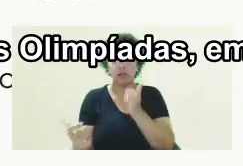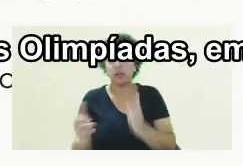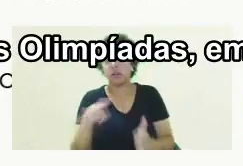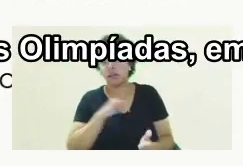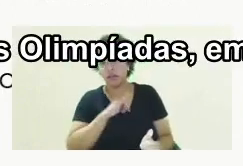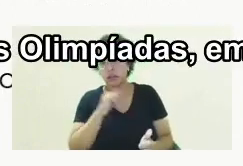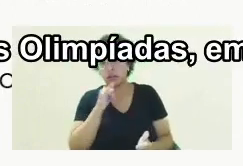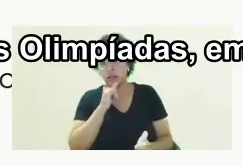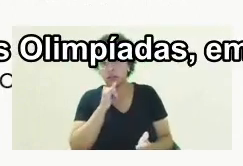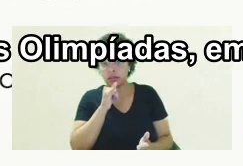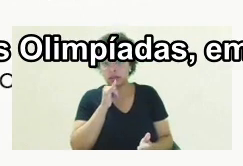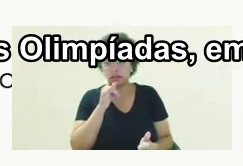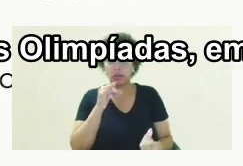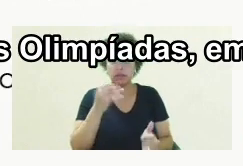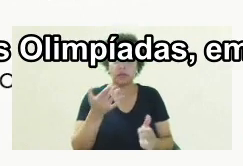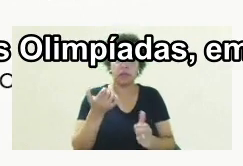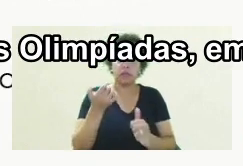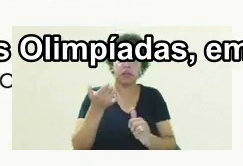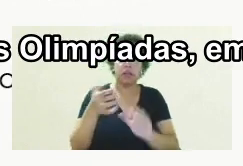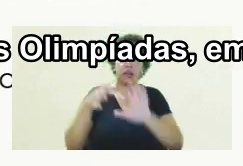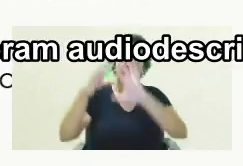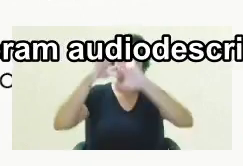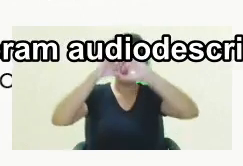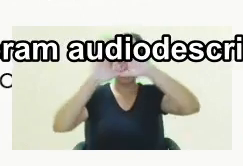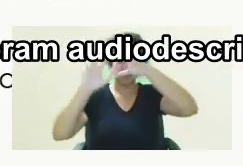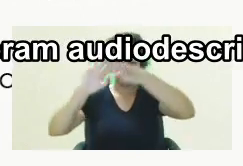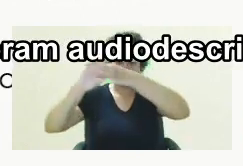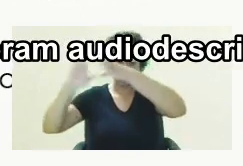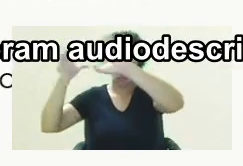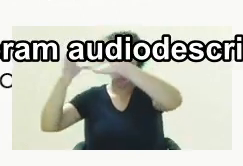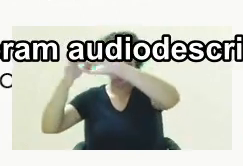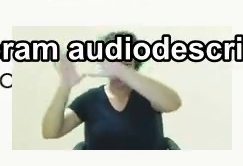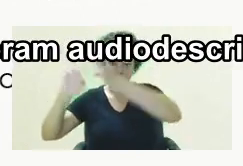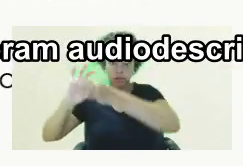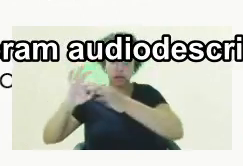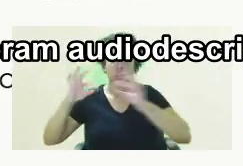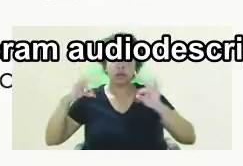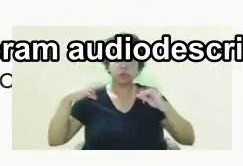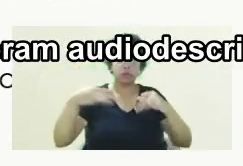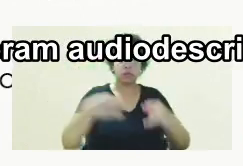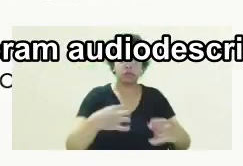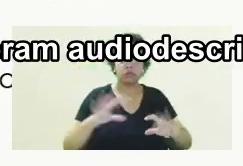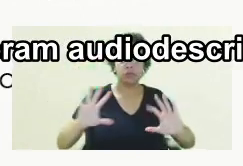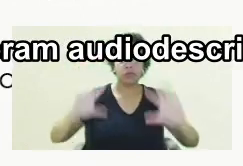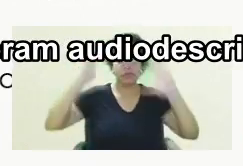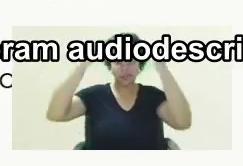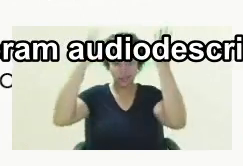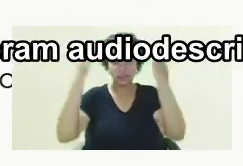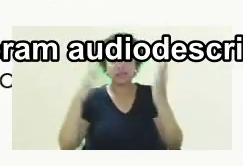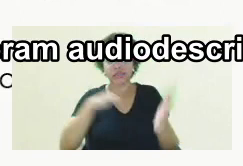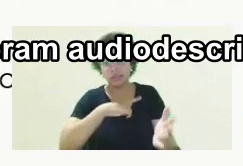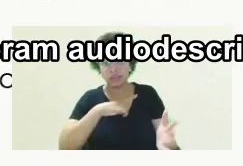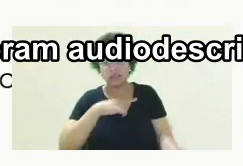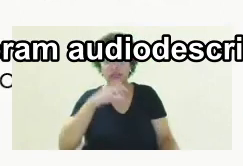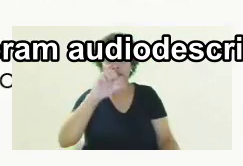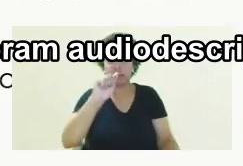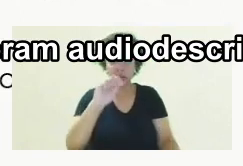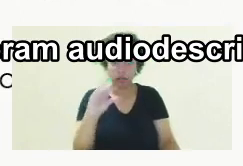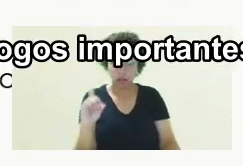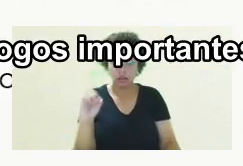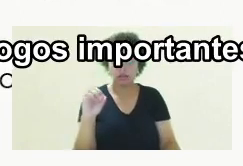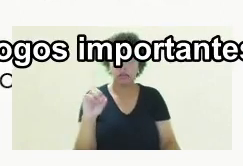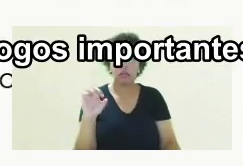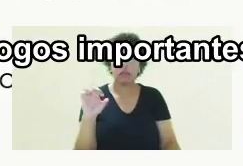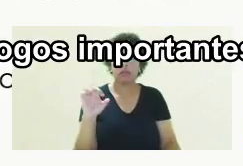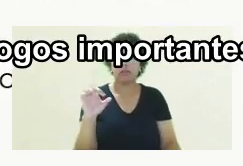em 2014, as Olimpíadas em 2016, foram eventos que trouxeram audiodescrição para